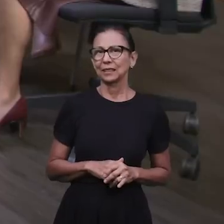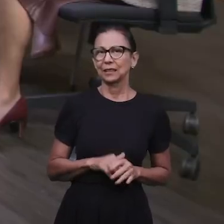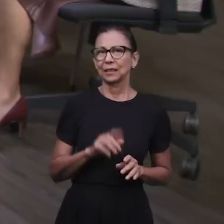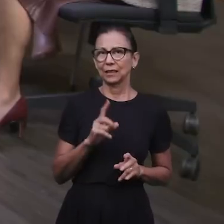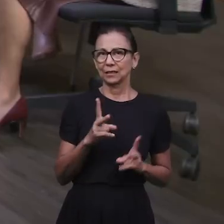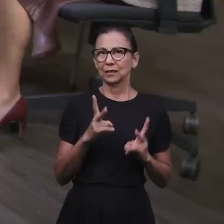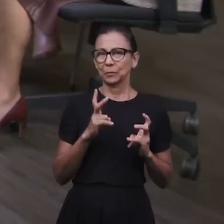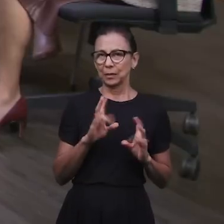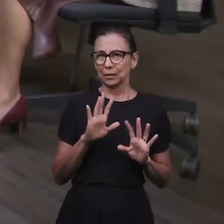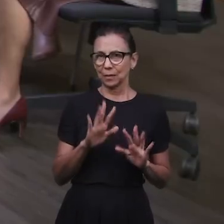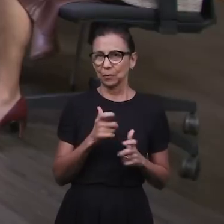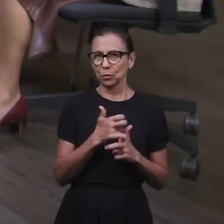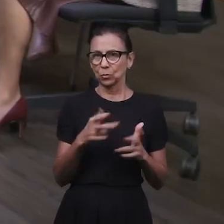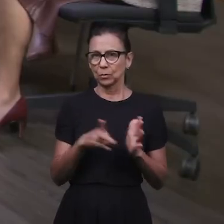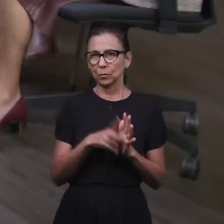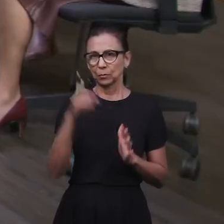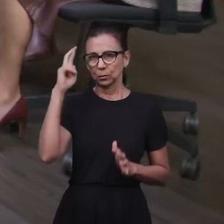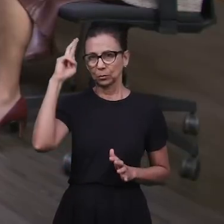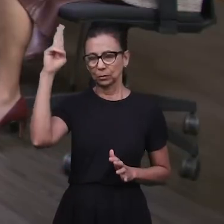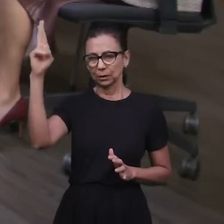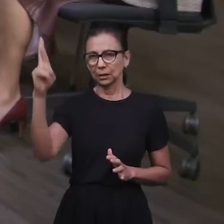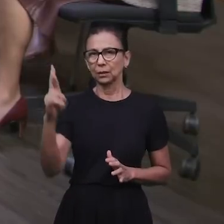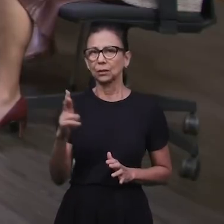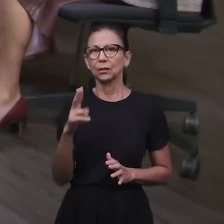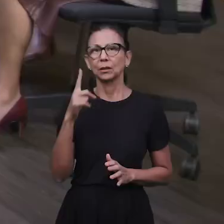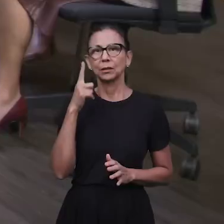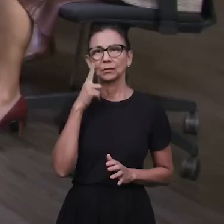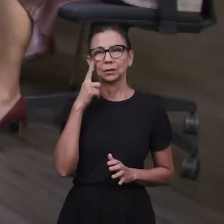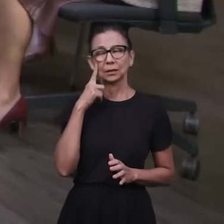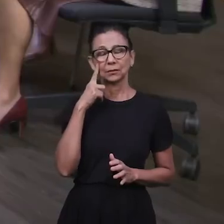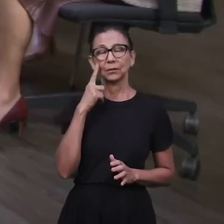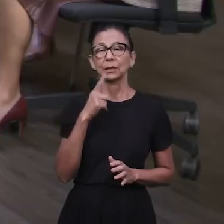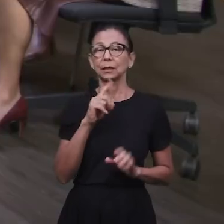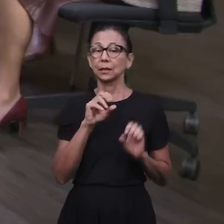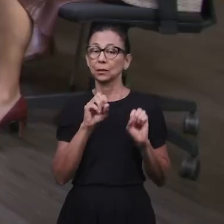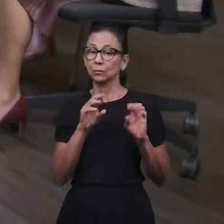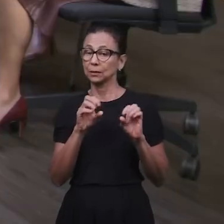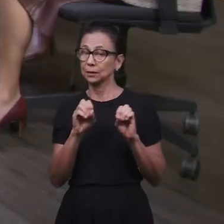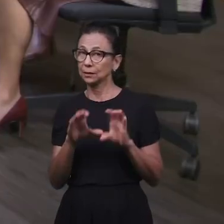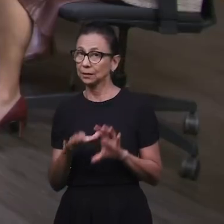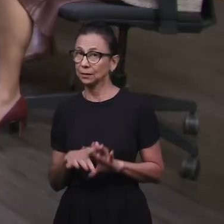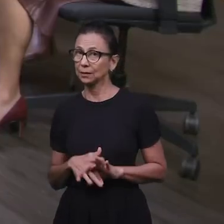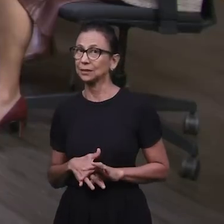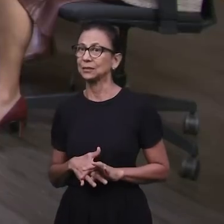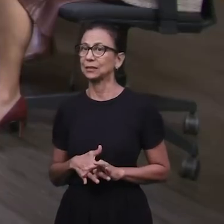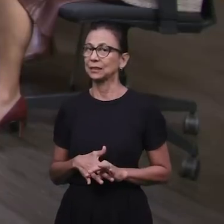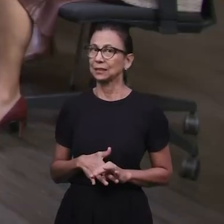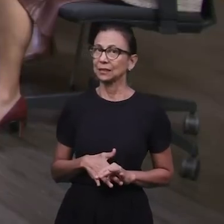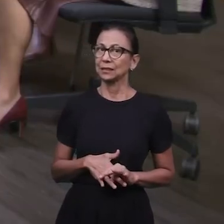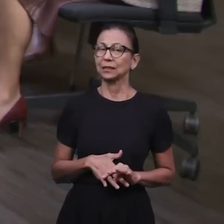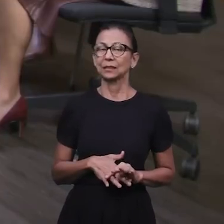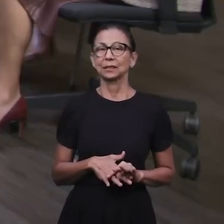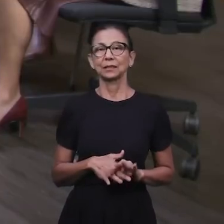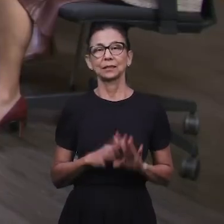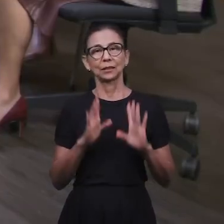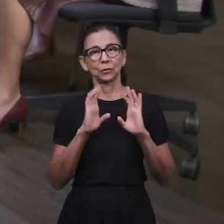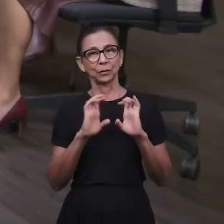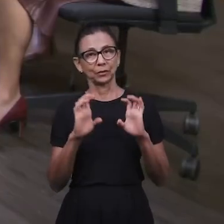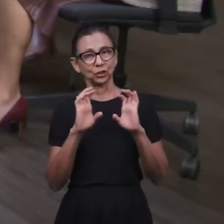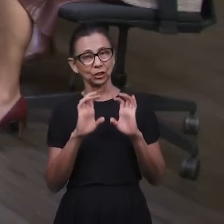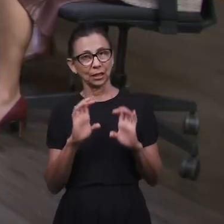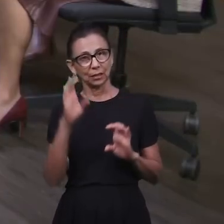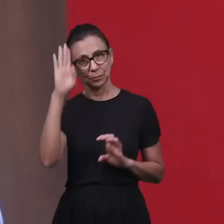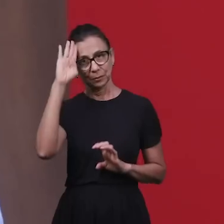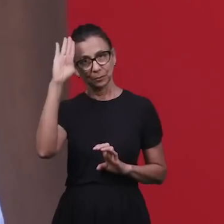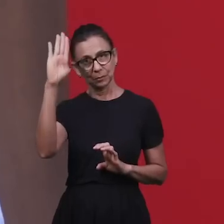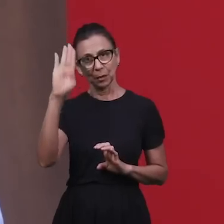E aí vem o ensino, o conhecimento, porque é o Evangelho que faz isso na nossa vida. Aí mamãe